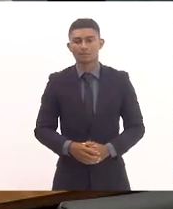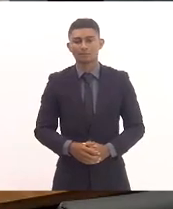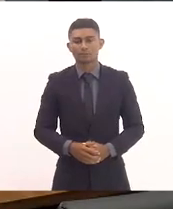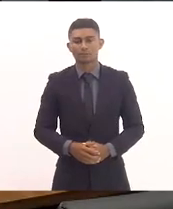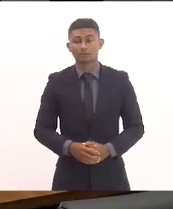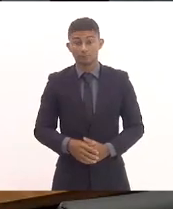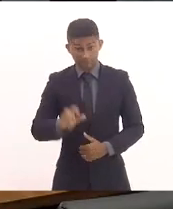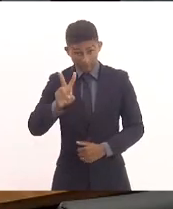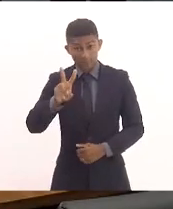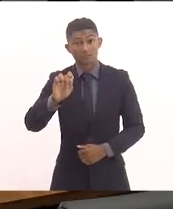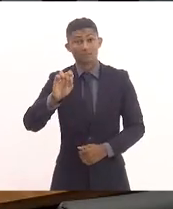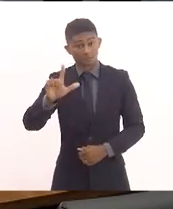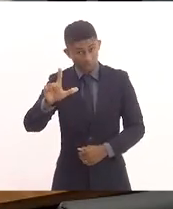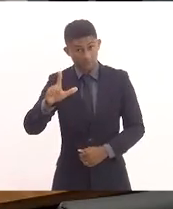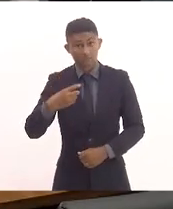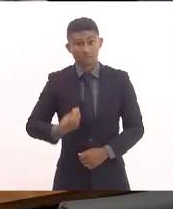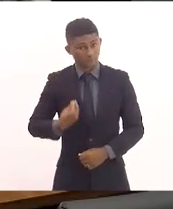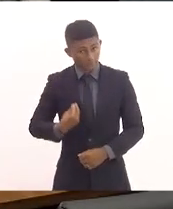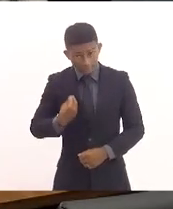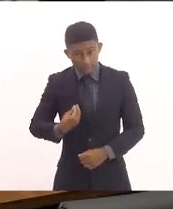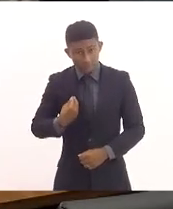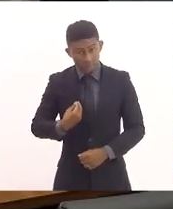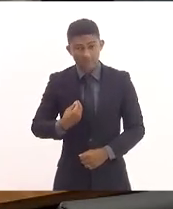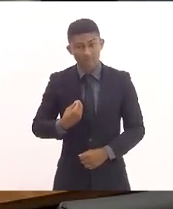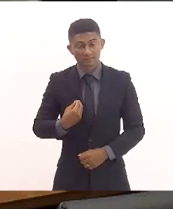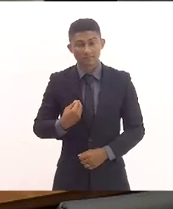Deputado Valdo Ceasa. Deputado.